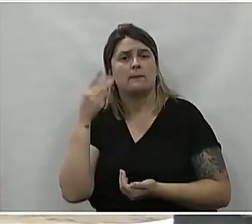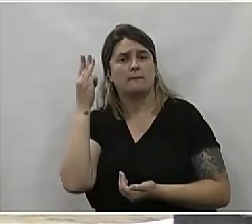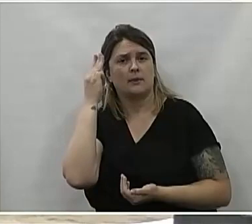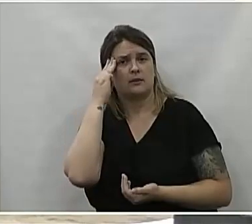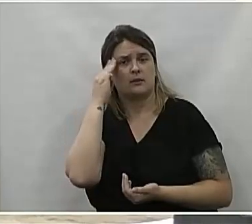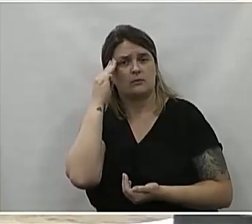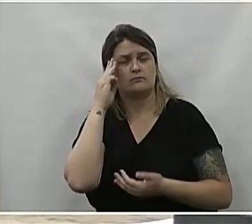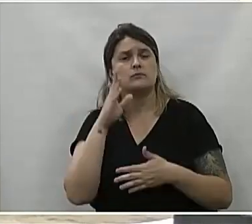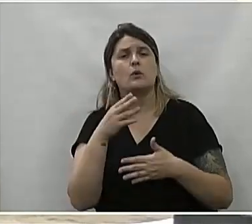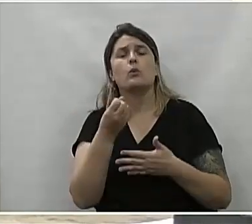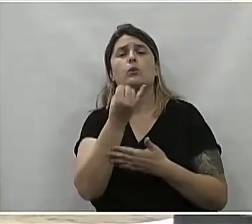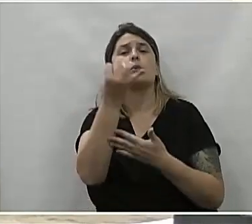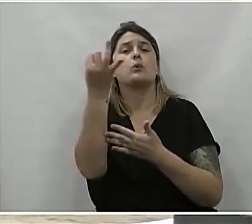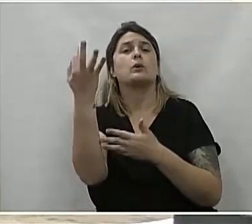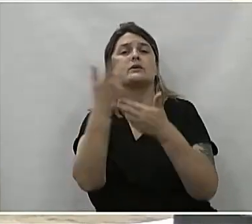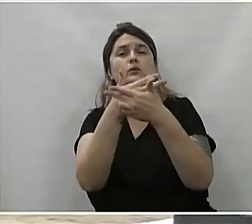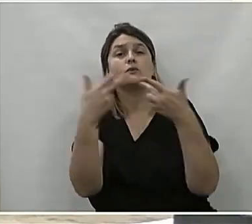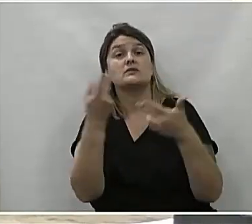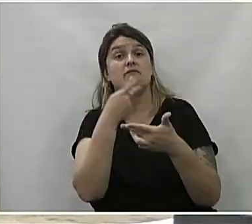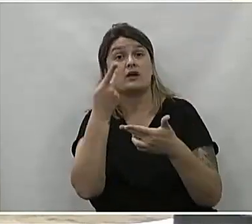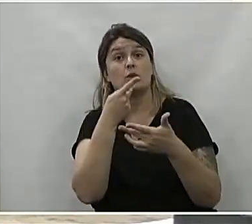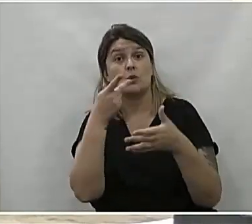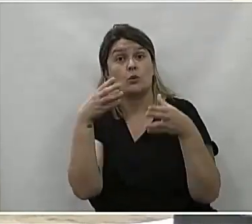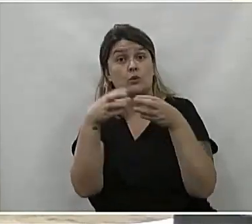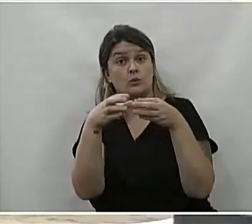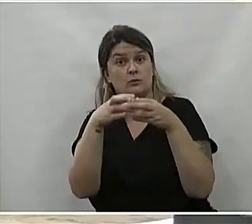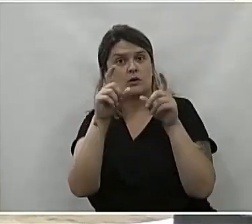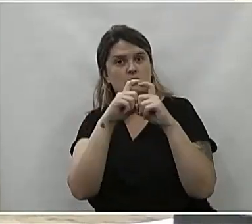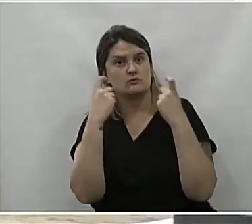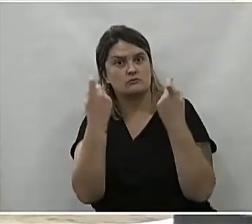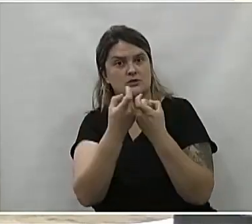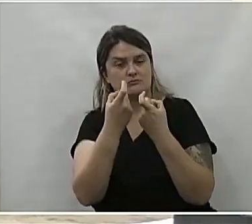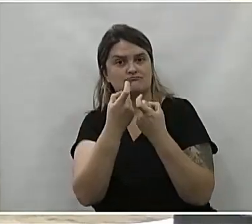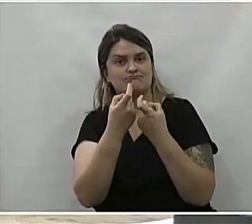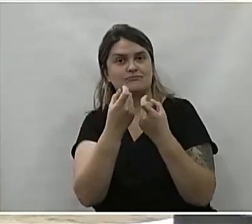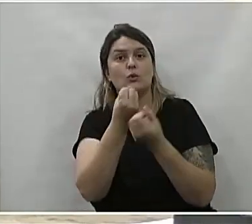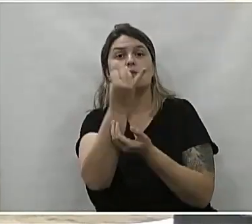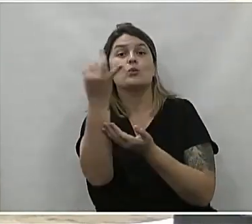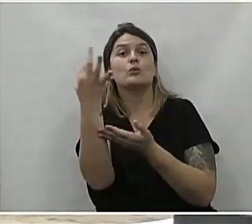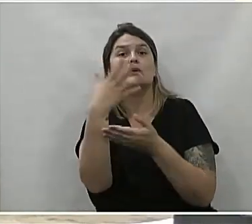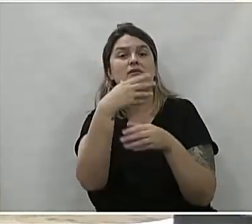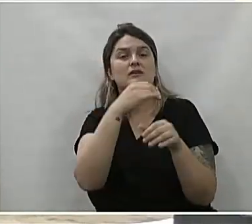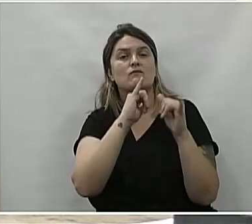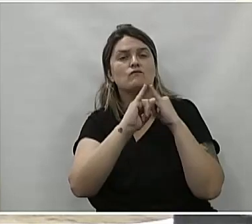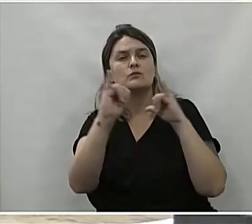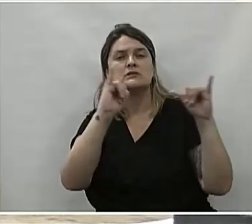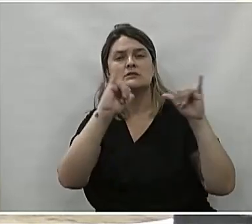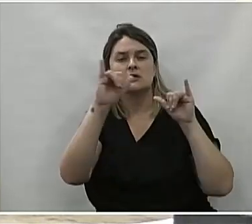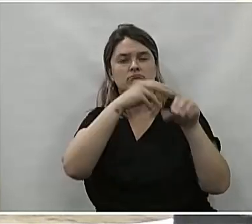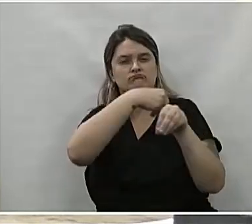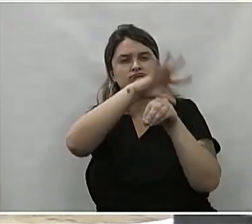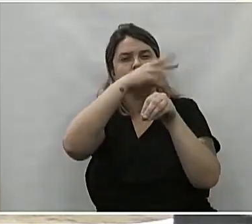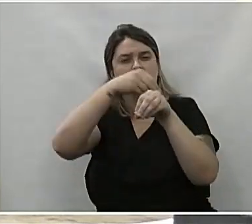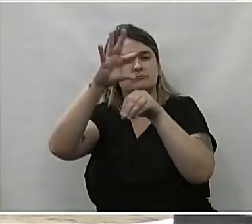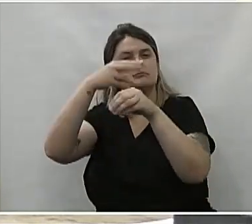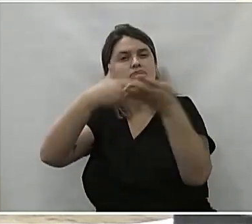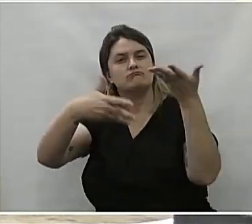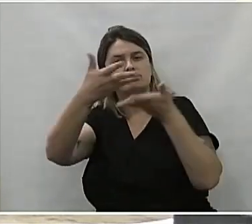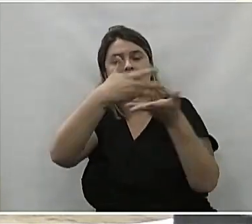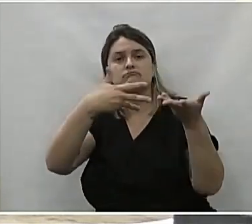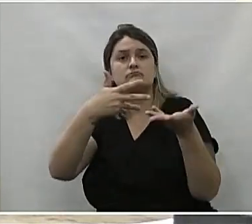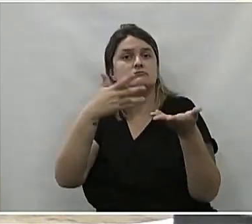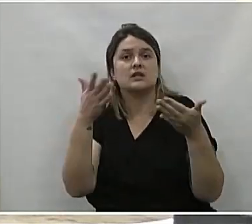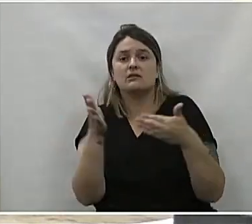Quantas coisas Foram faladas No comitê Quantas informações Foram colhidas Ali E